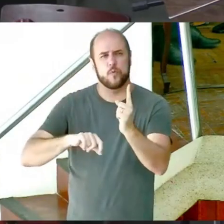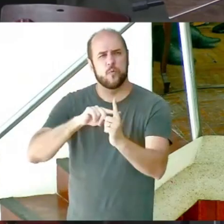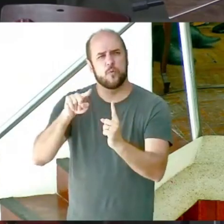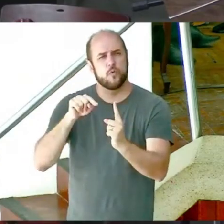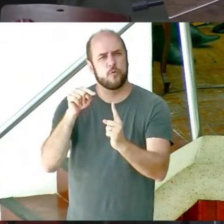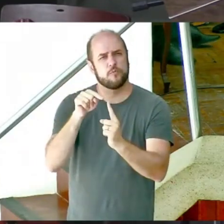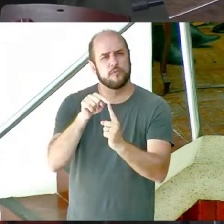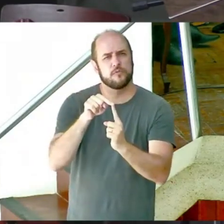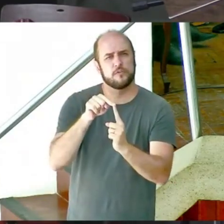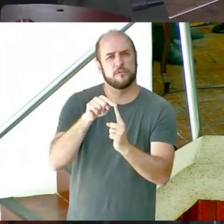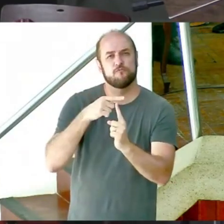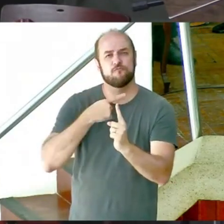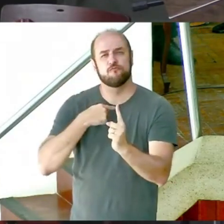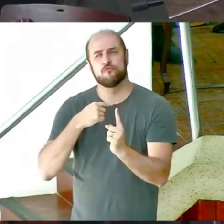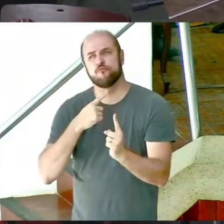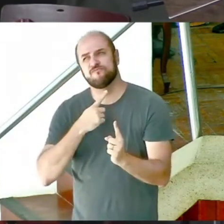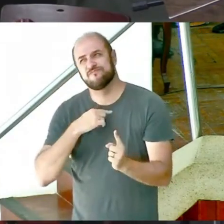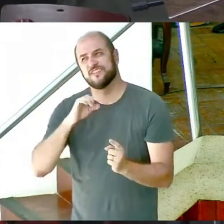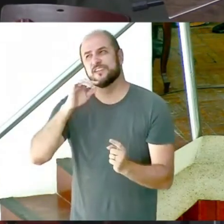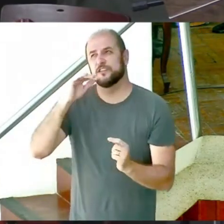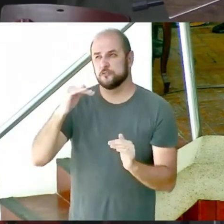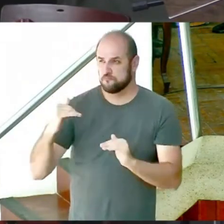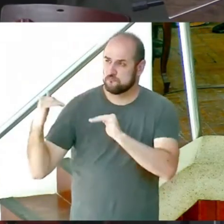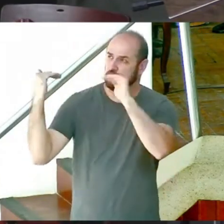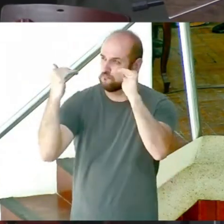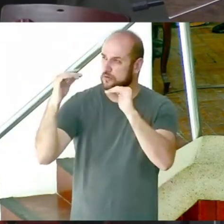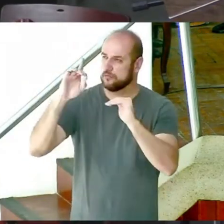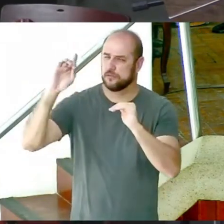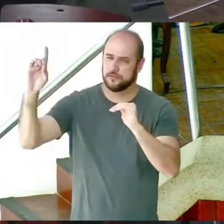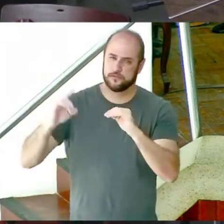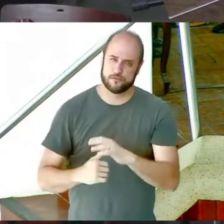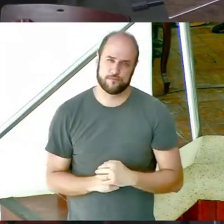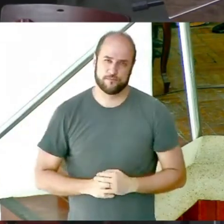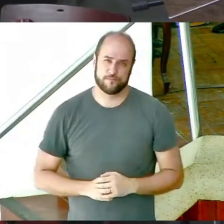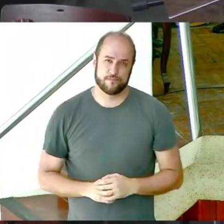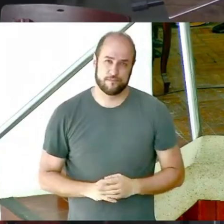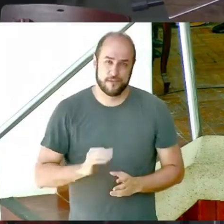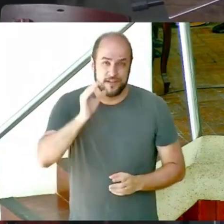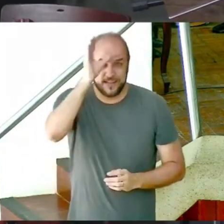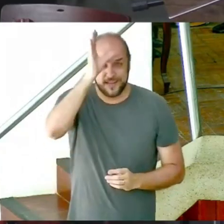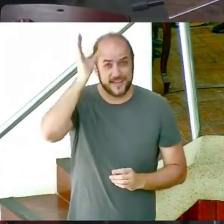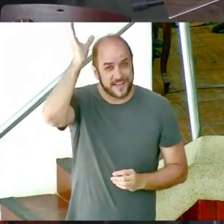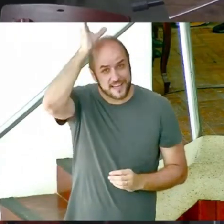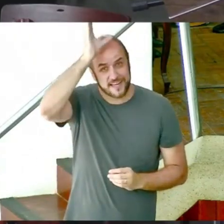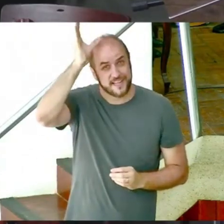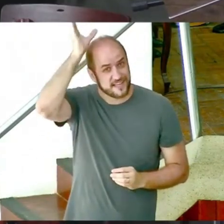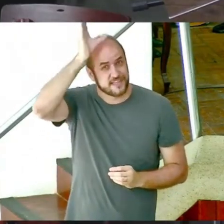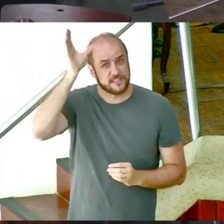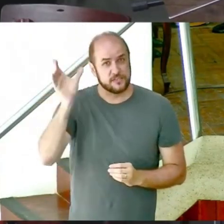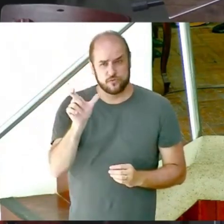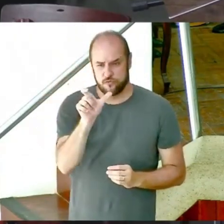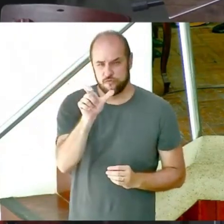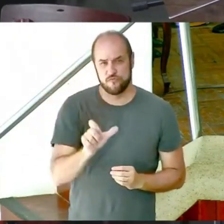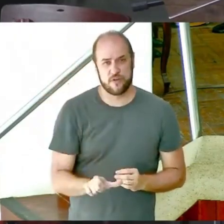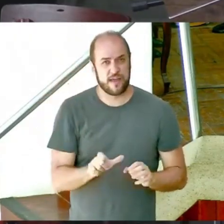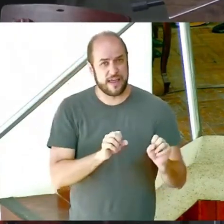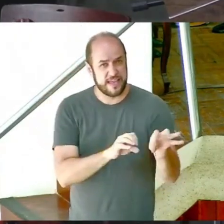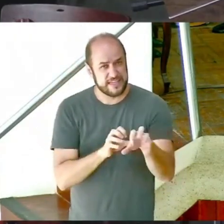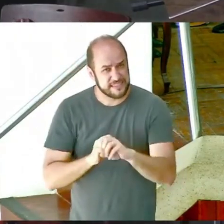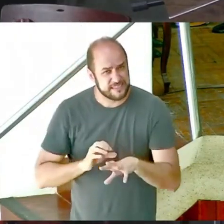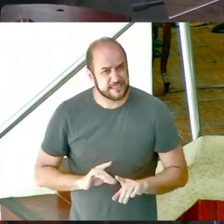propósitos da vontade soberana de Deus. Cristo, meus irmãos, ensina aos